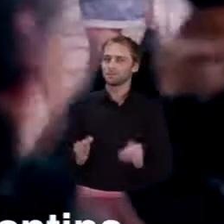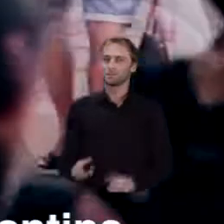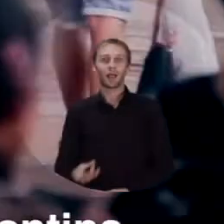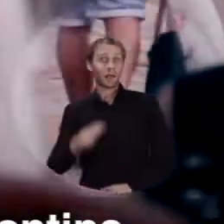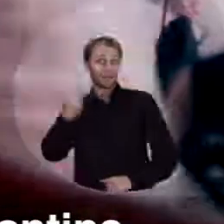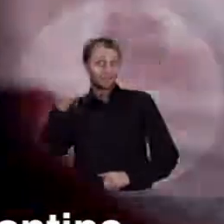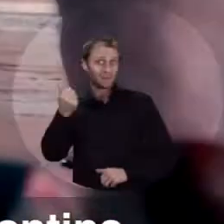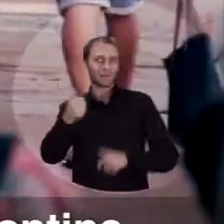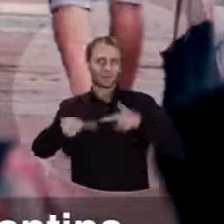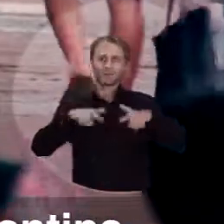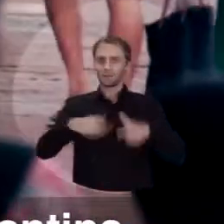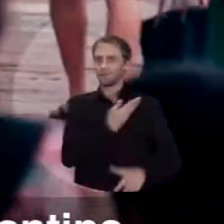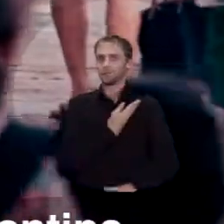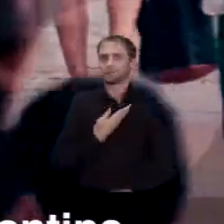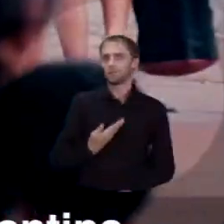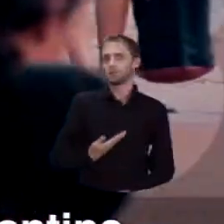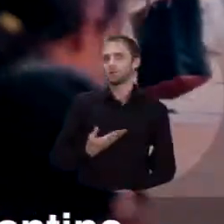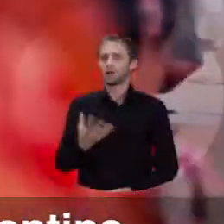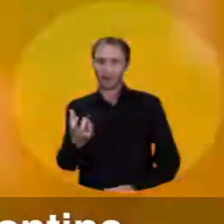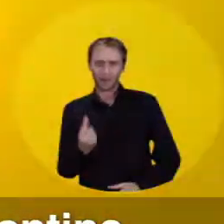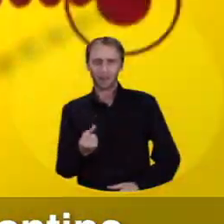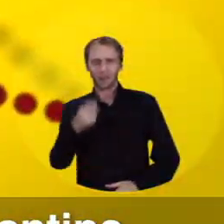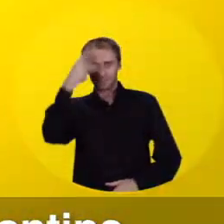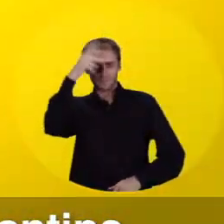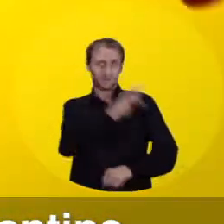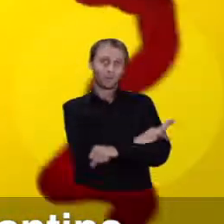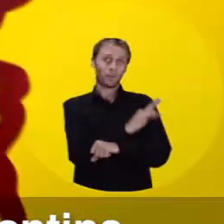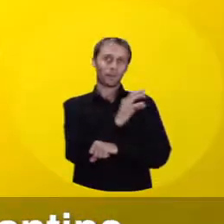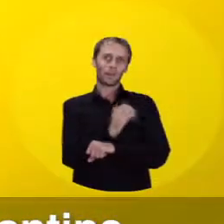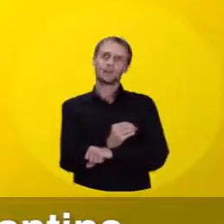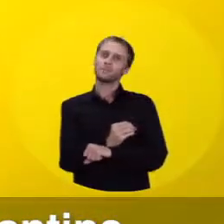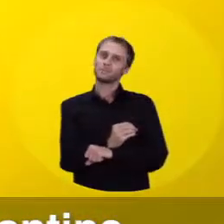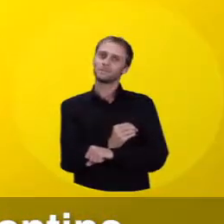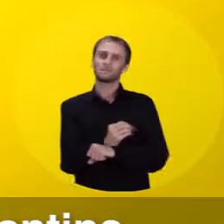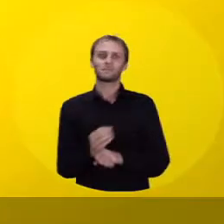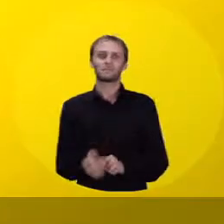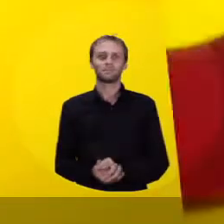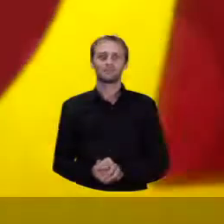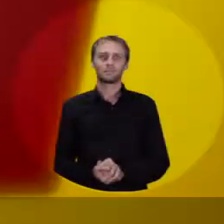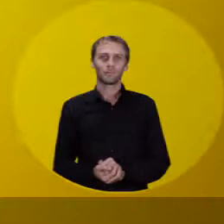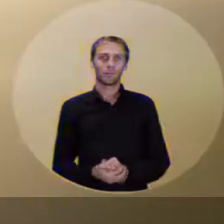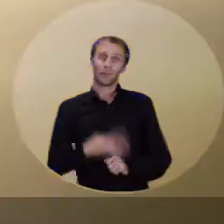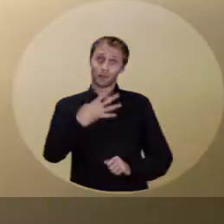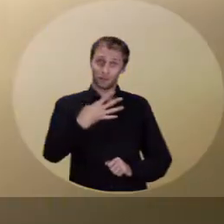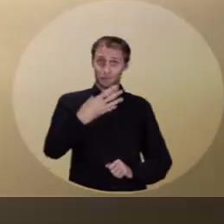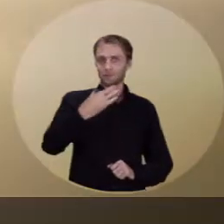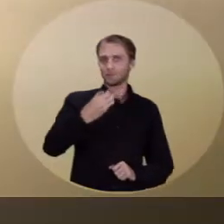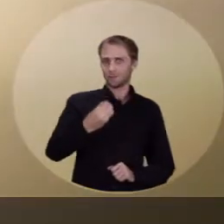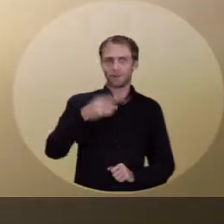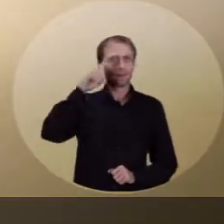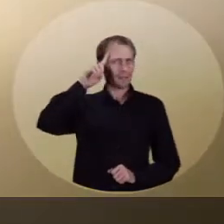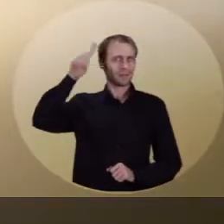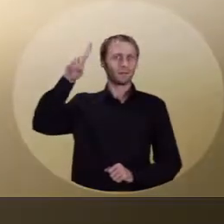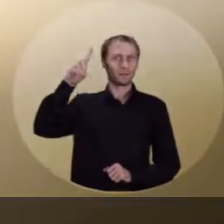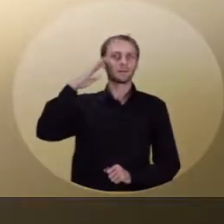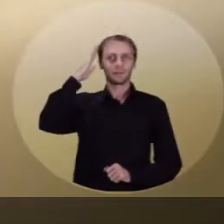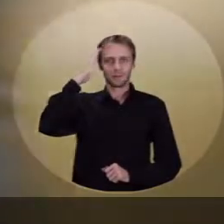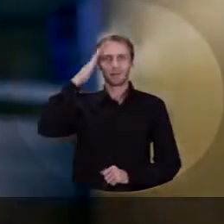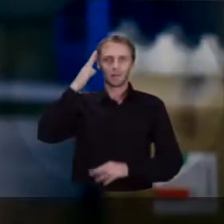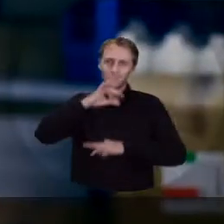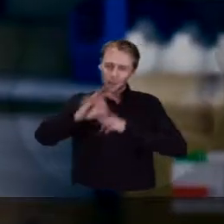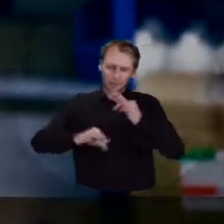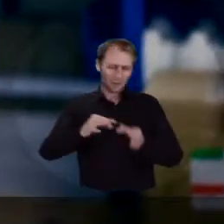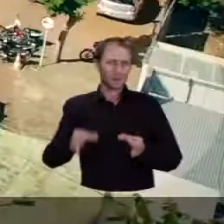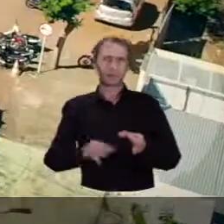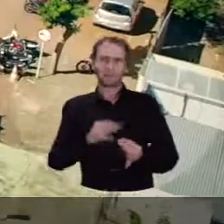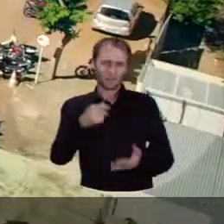feliz. Valorizar o servidor público é o que se quer pelo Tocantins. Em menos de 40 dias,